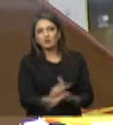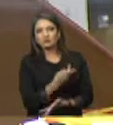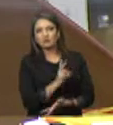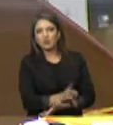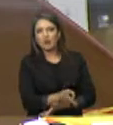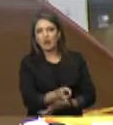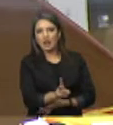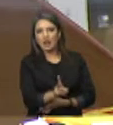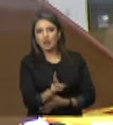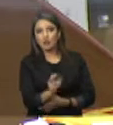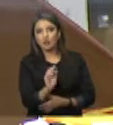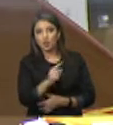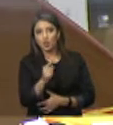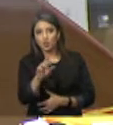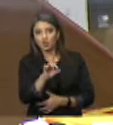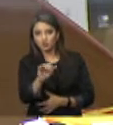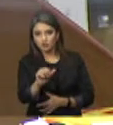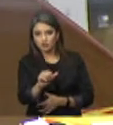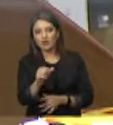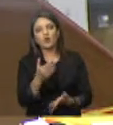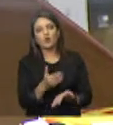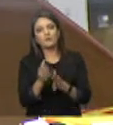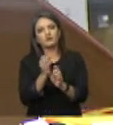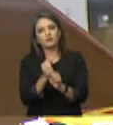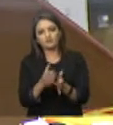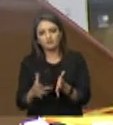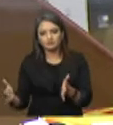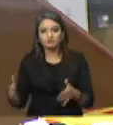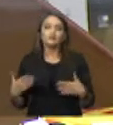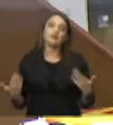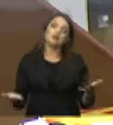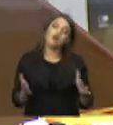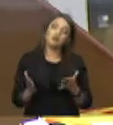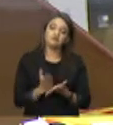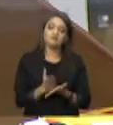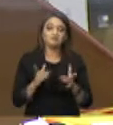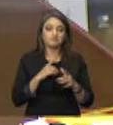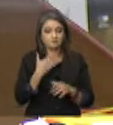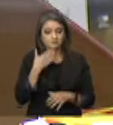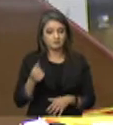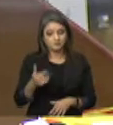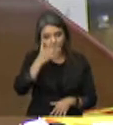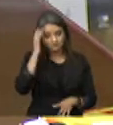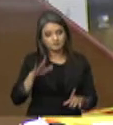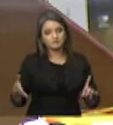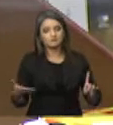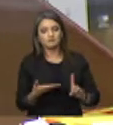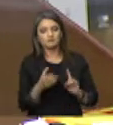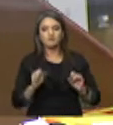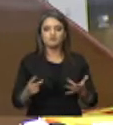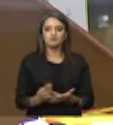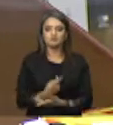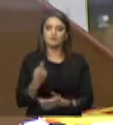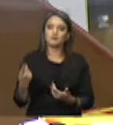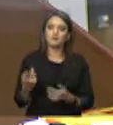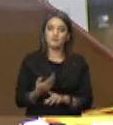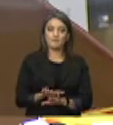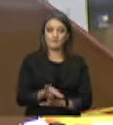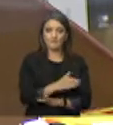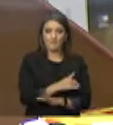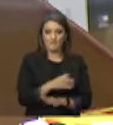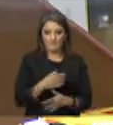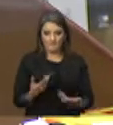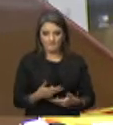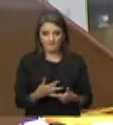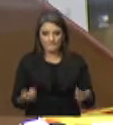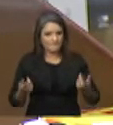permanência essa é uma Norma que pode alguns casos concretos é mais benéfico o e possível configuração pode ser aplicada a fatos anteriores sem